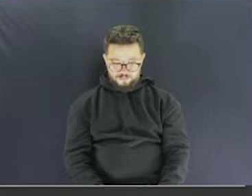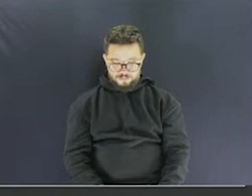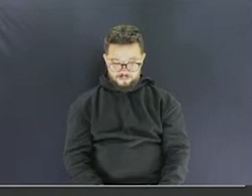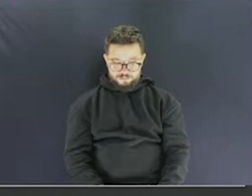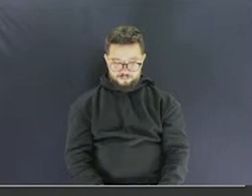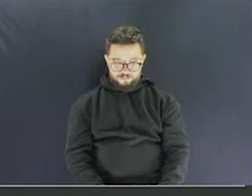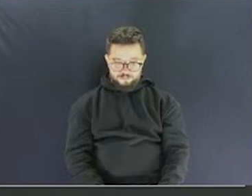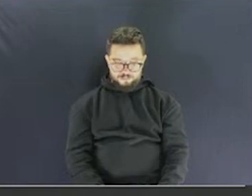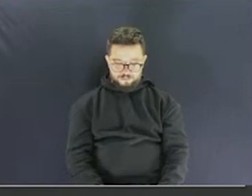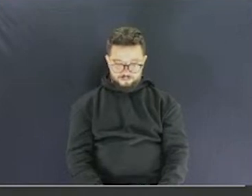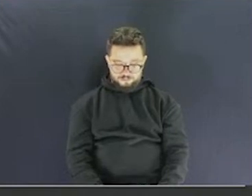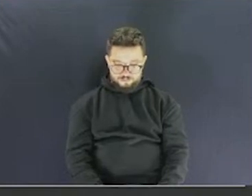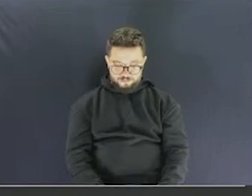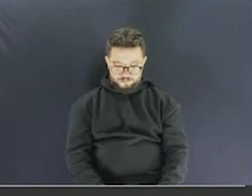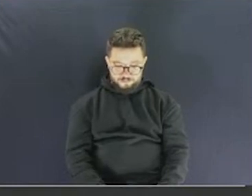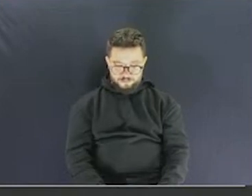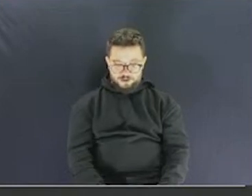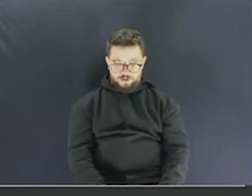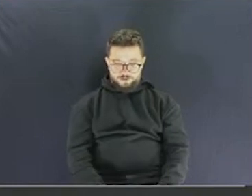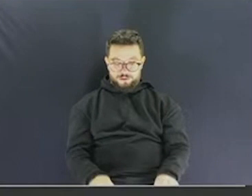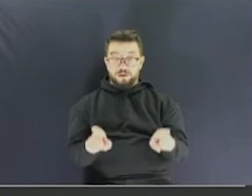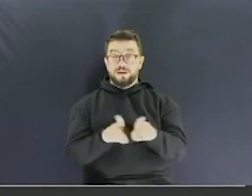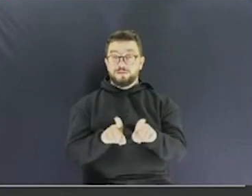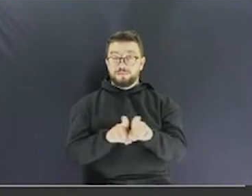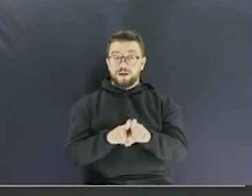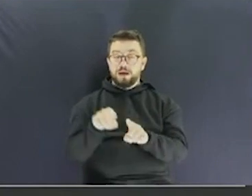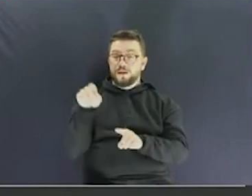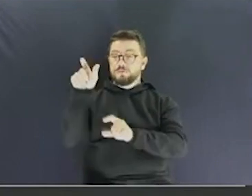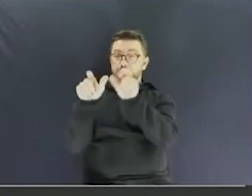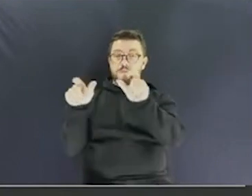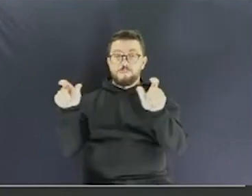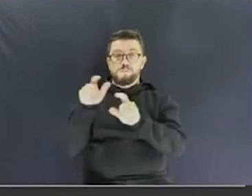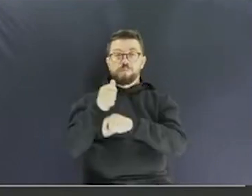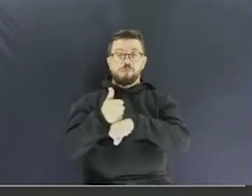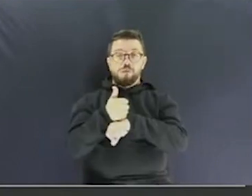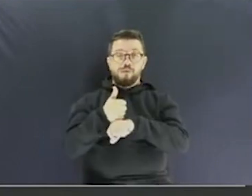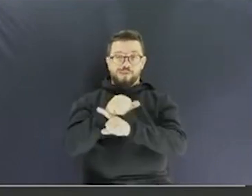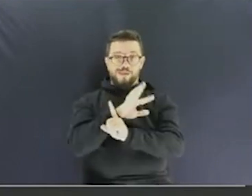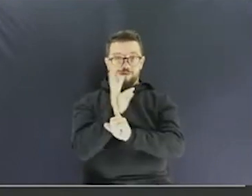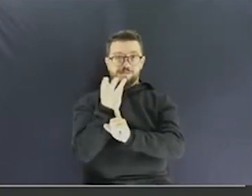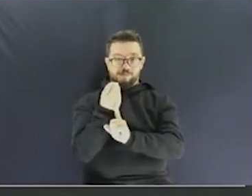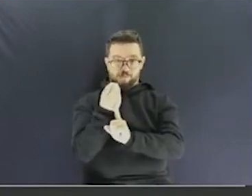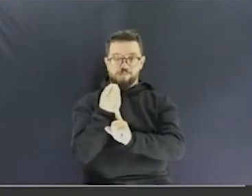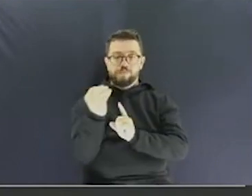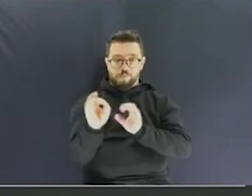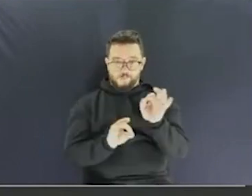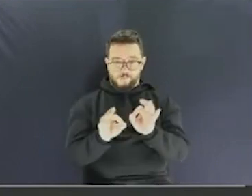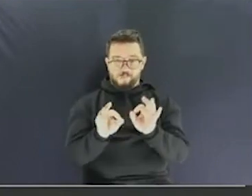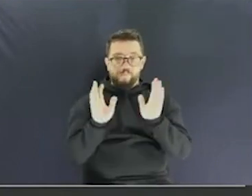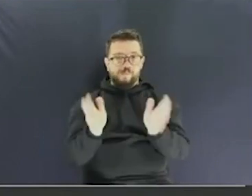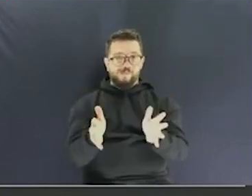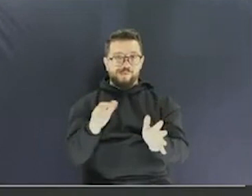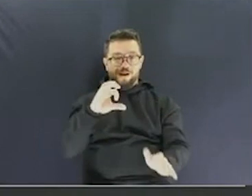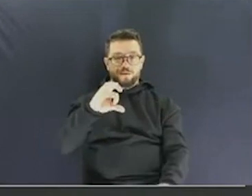467.344, assim como a capacitação de artesãos no Liceu do Ofício Criativo. A gente tinha uma previsão aí de 900 por ano,